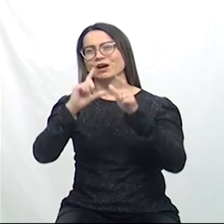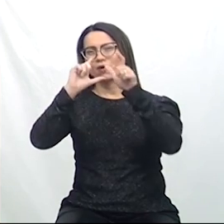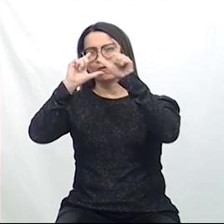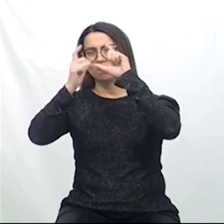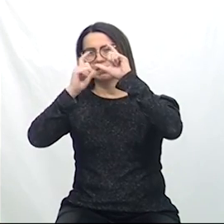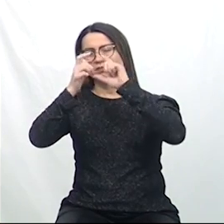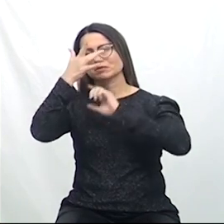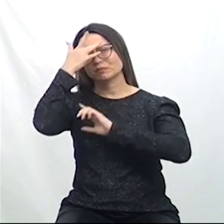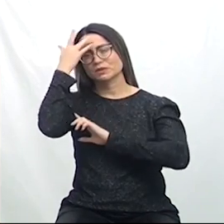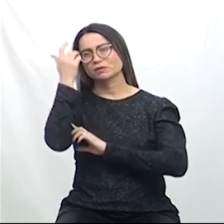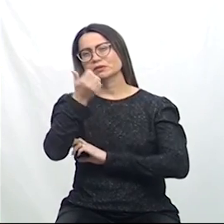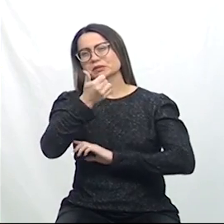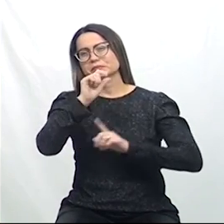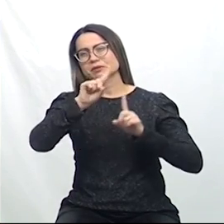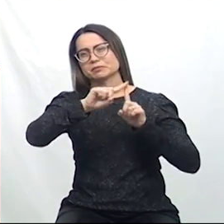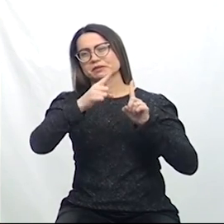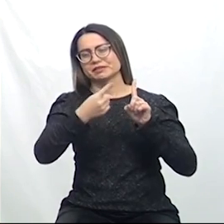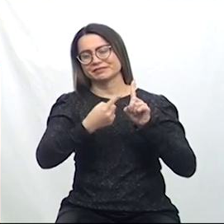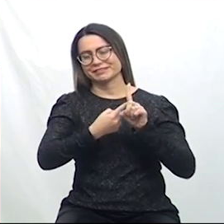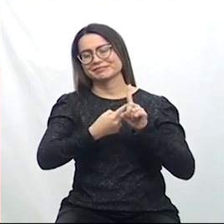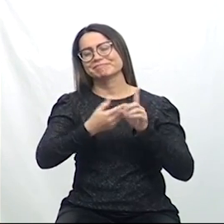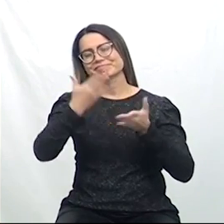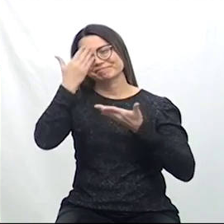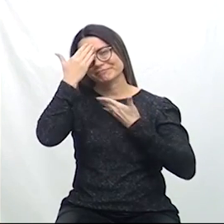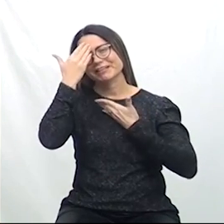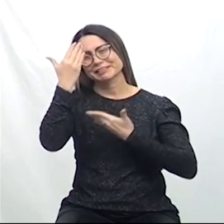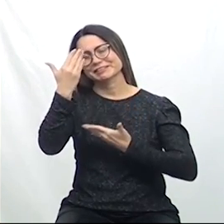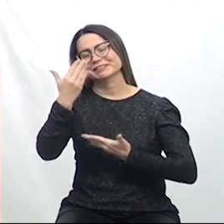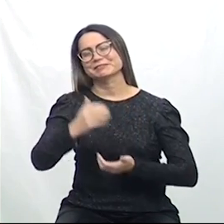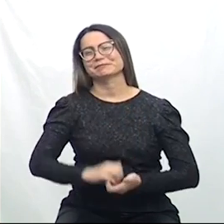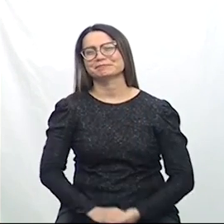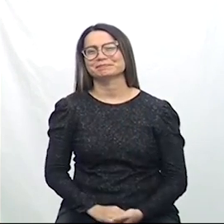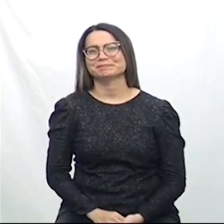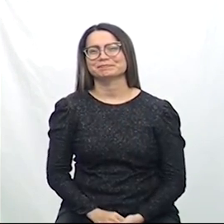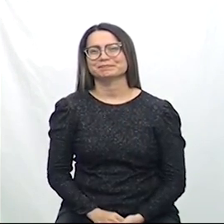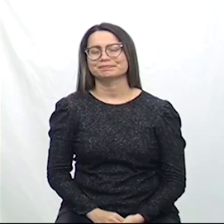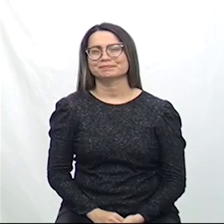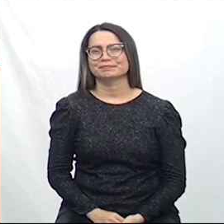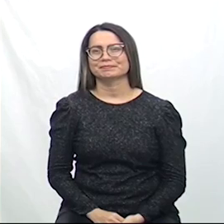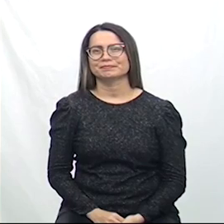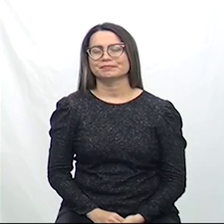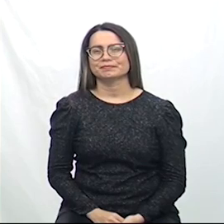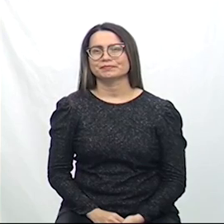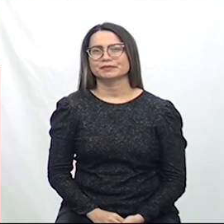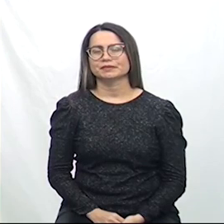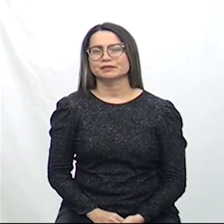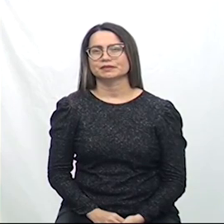doando seu tempo no horário político. Obrigado. Ok, vereador.